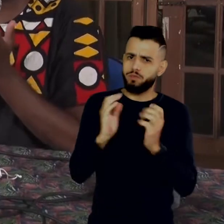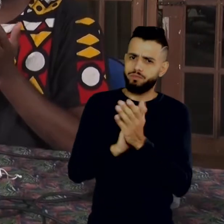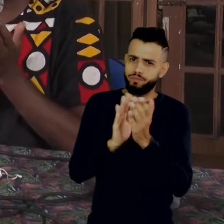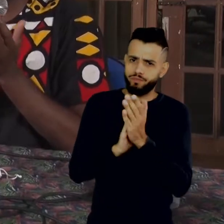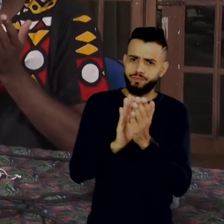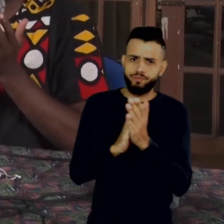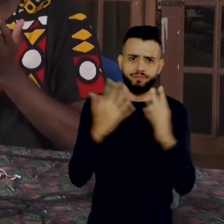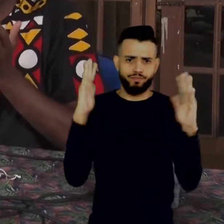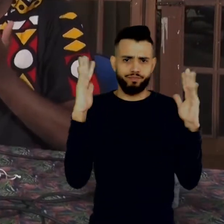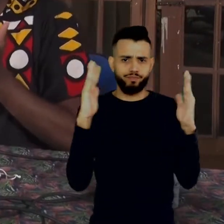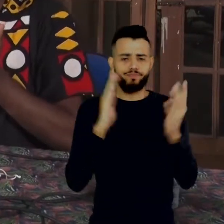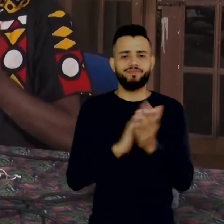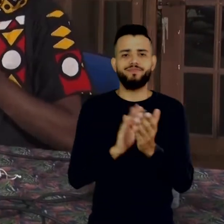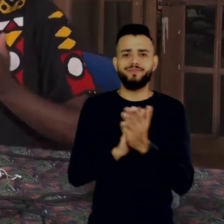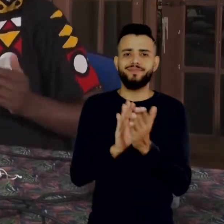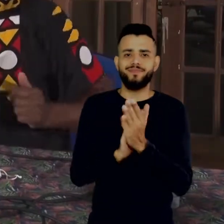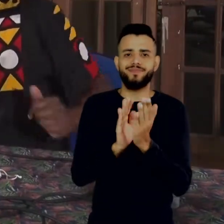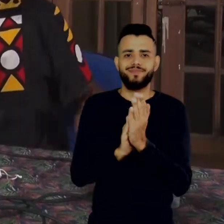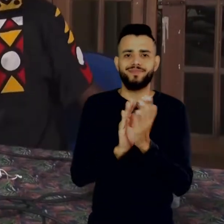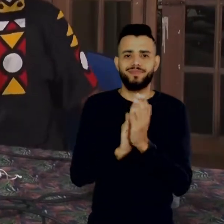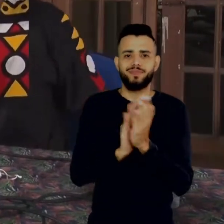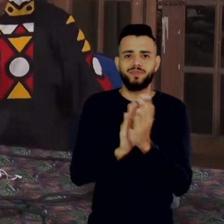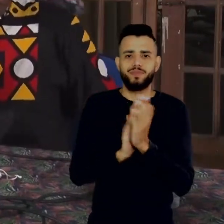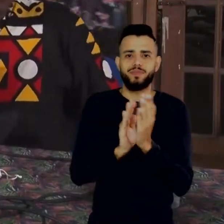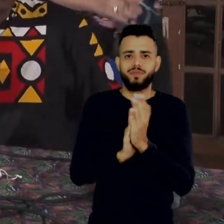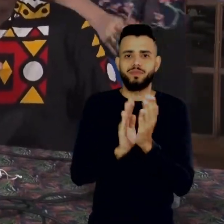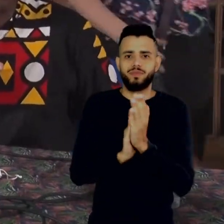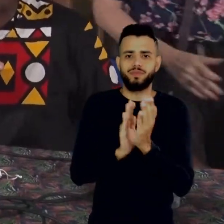gente. Tá bom?